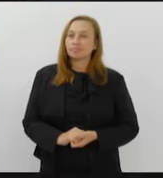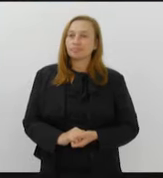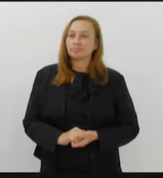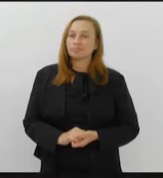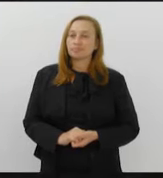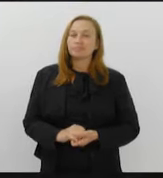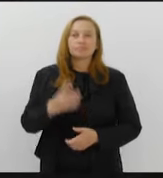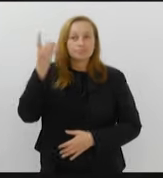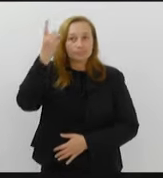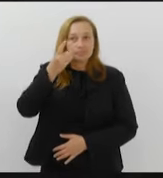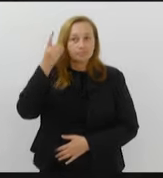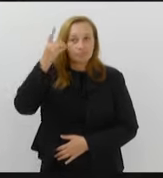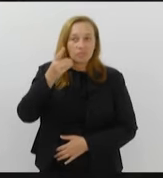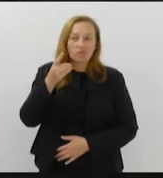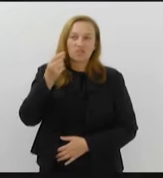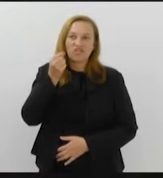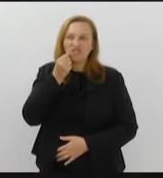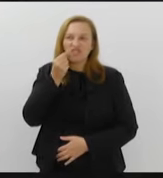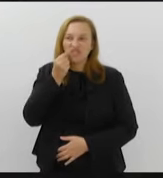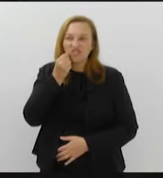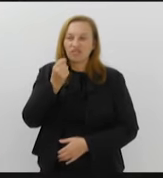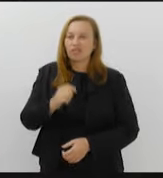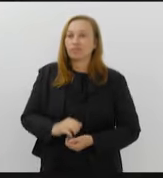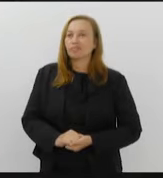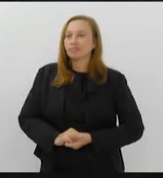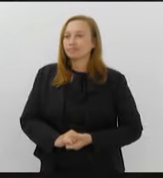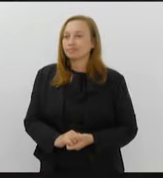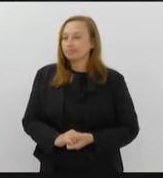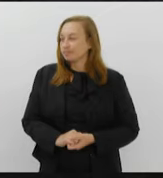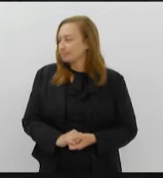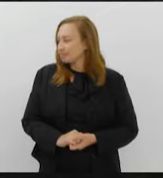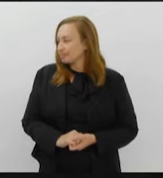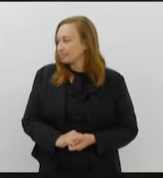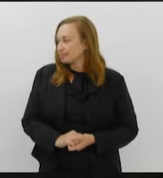Nosso nobre deputado Giovanni Ratinho.